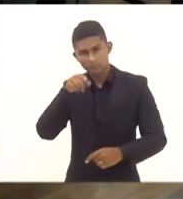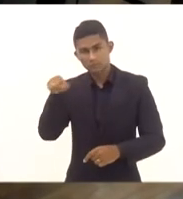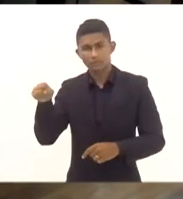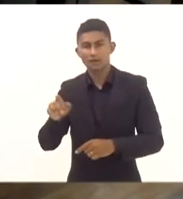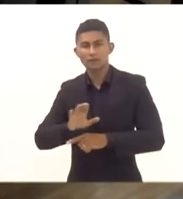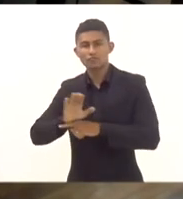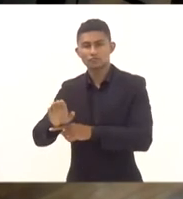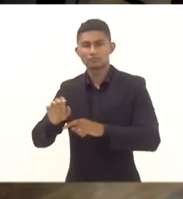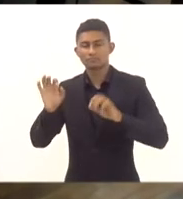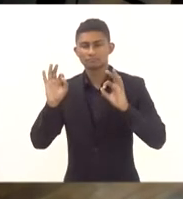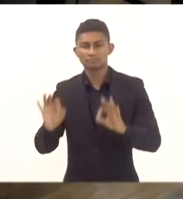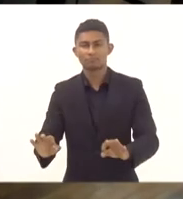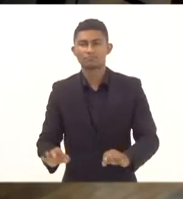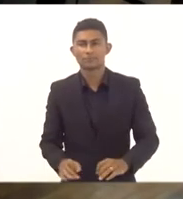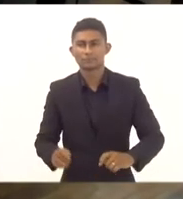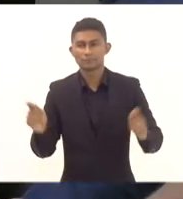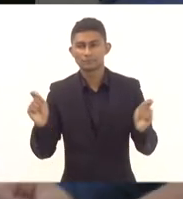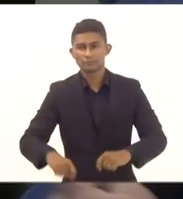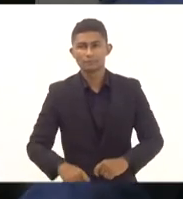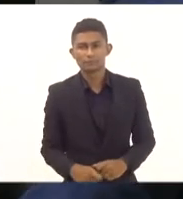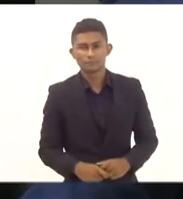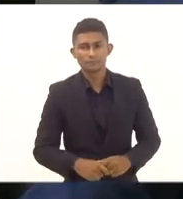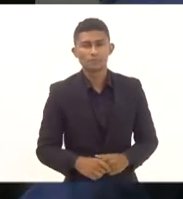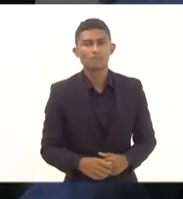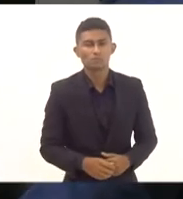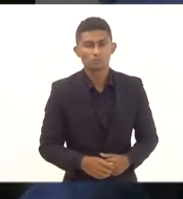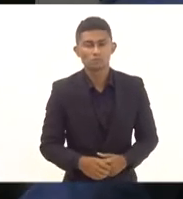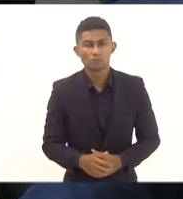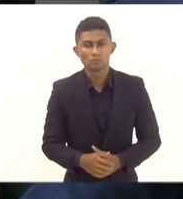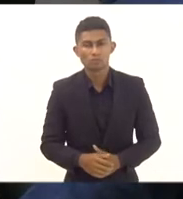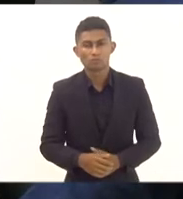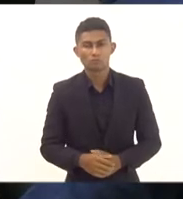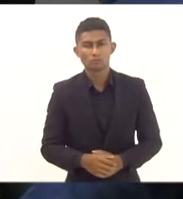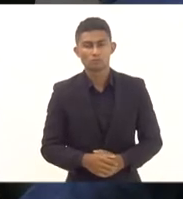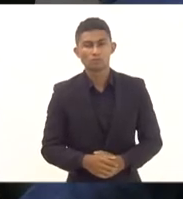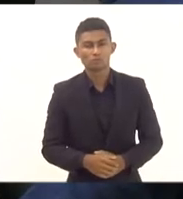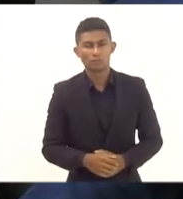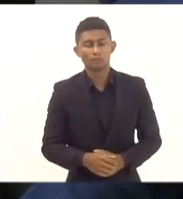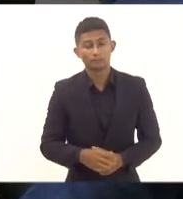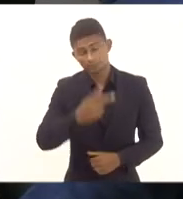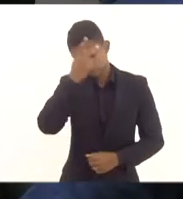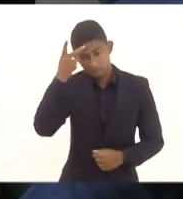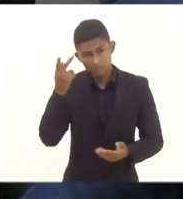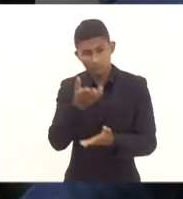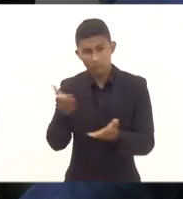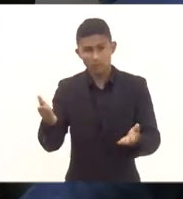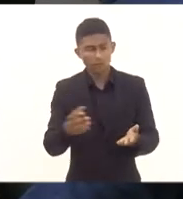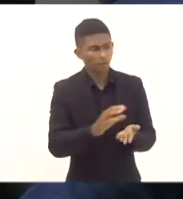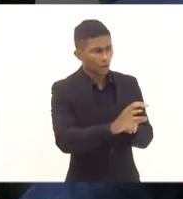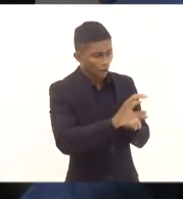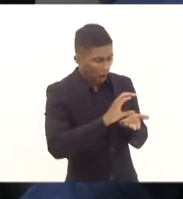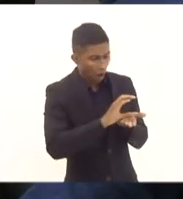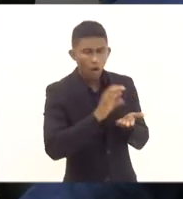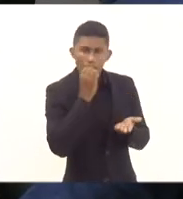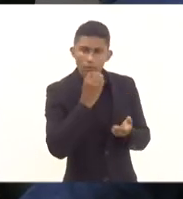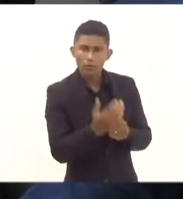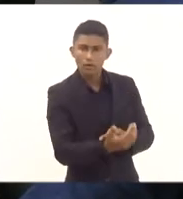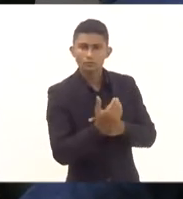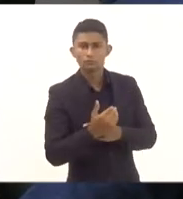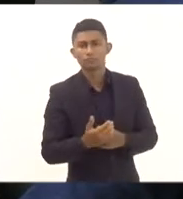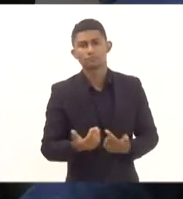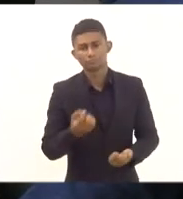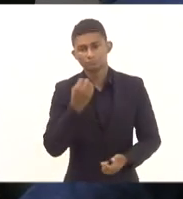micro só nome sem Impacto que ele faz em cada um para cada beneficiário desse desse dinheiro a gente não tem dúvida que ele é